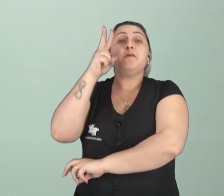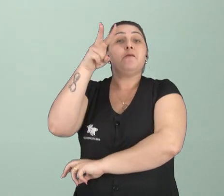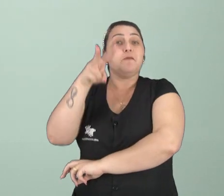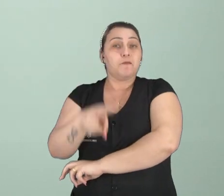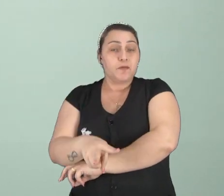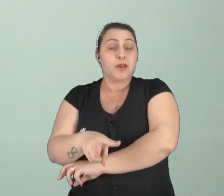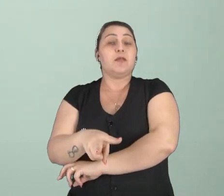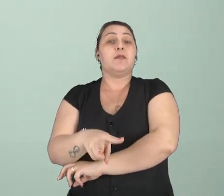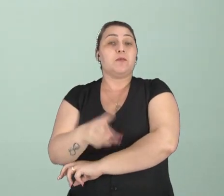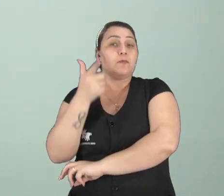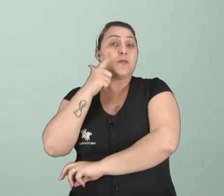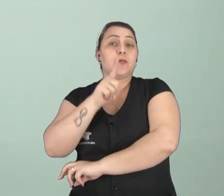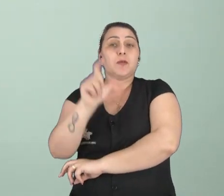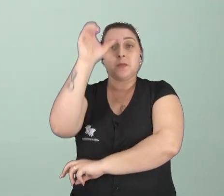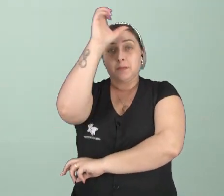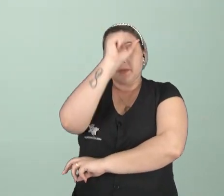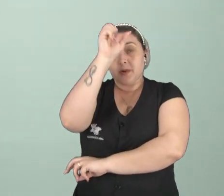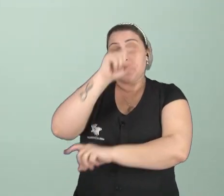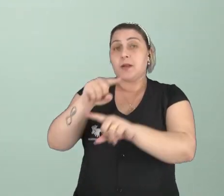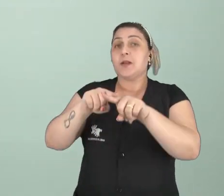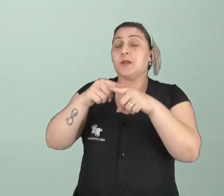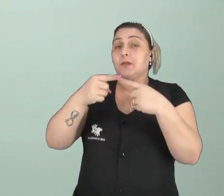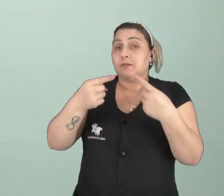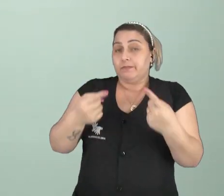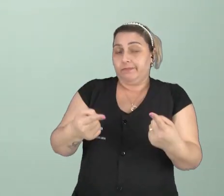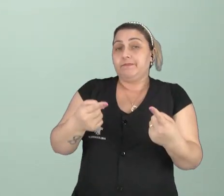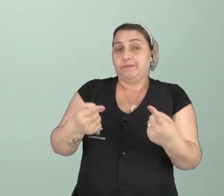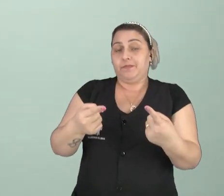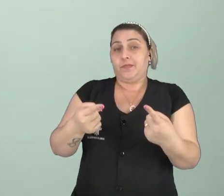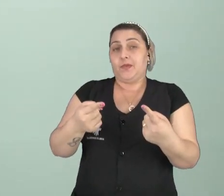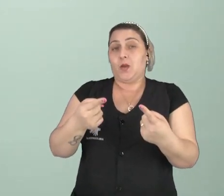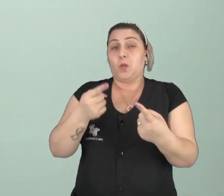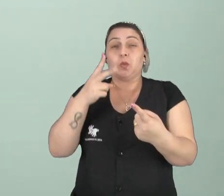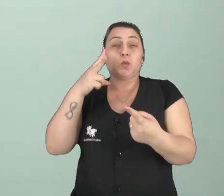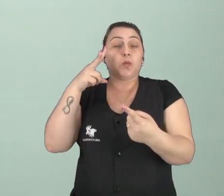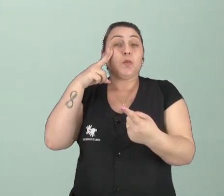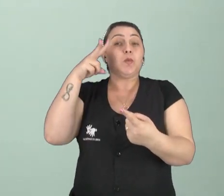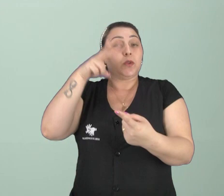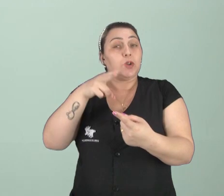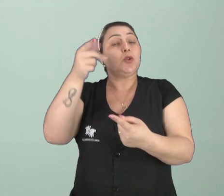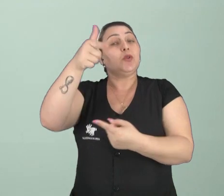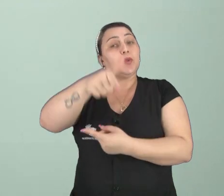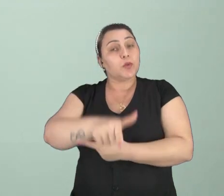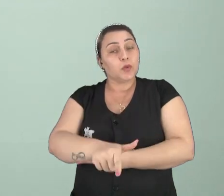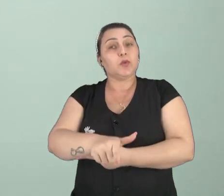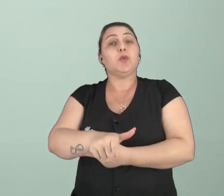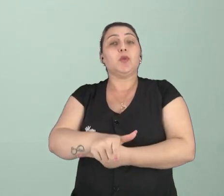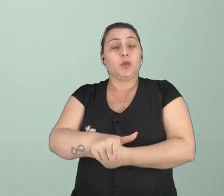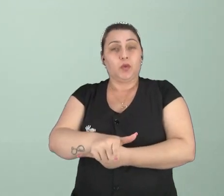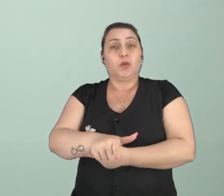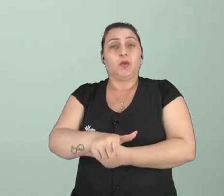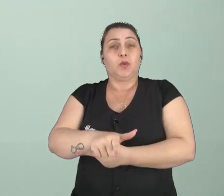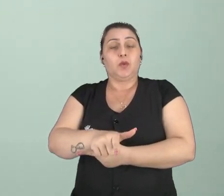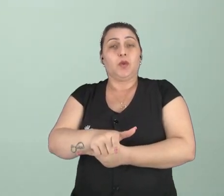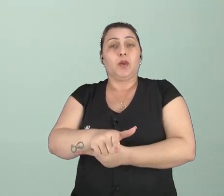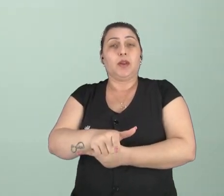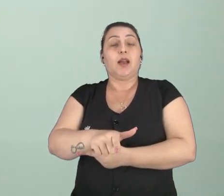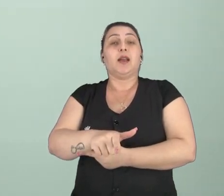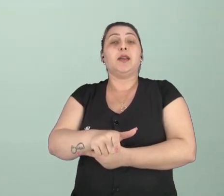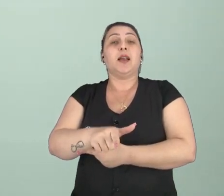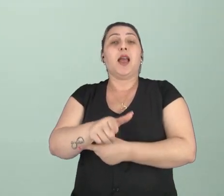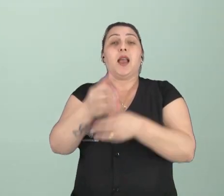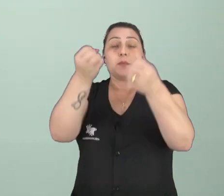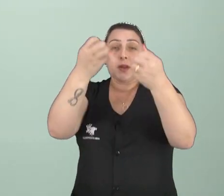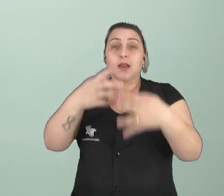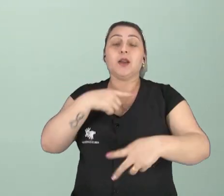que tenham conseguido aprender, mas vamos dar uma olhadinha nele novamente, reforçar o que ficou com dúvida, para a